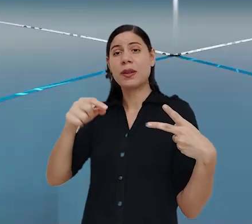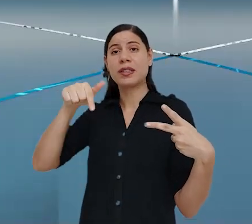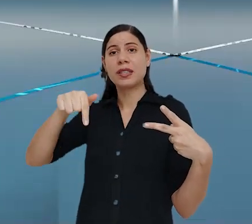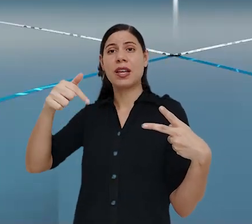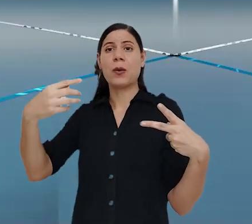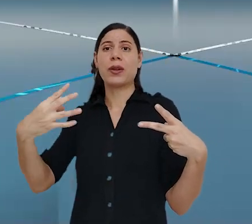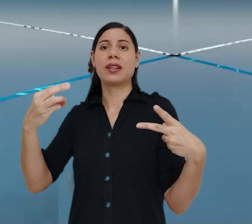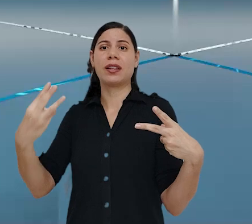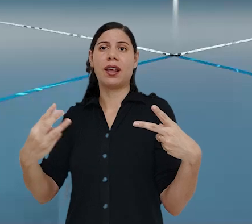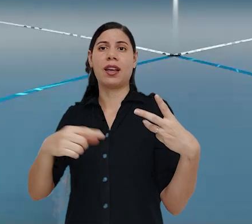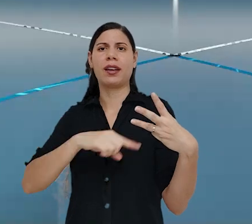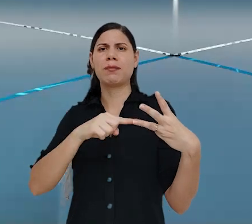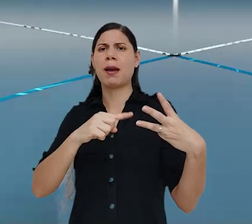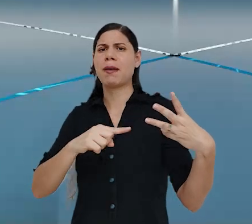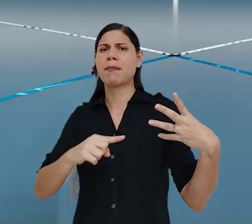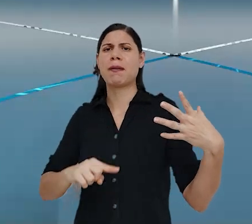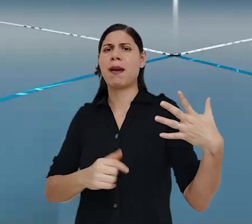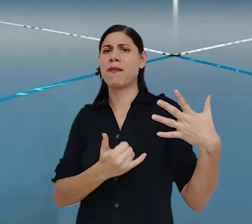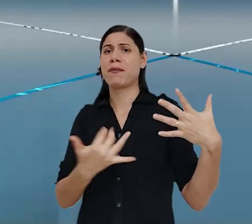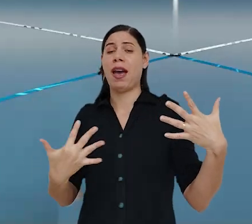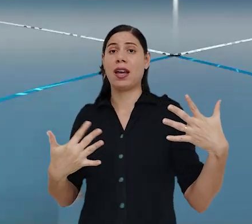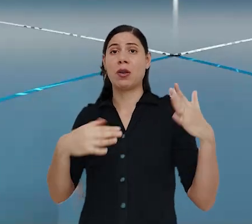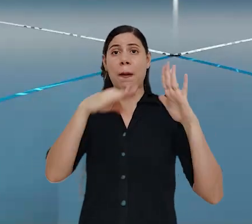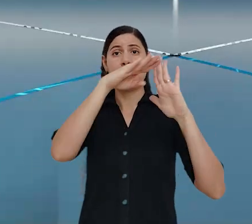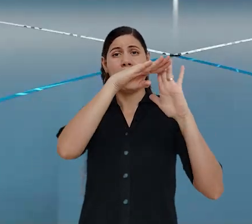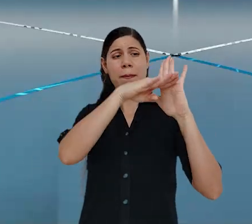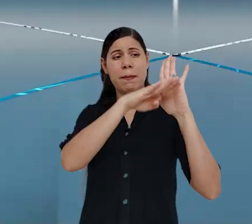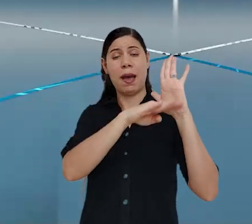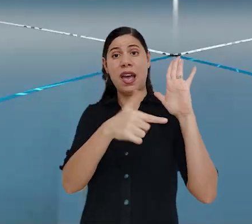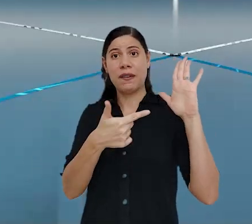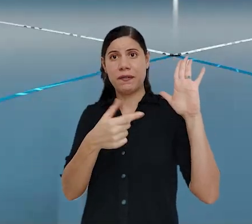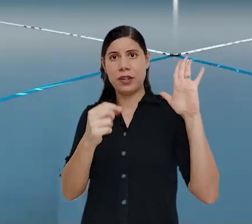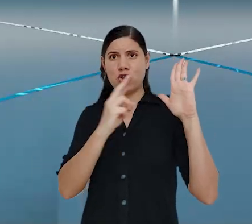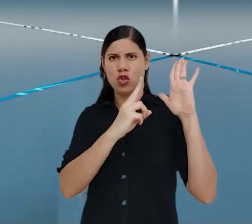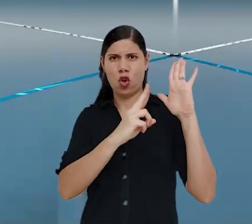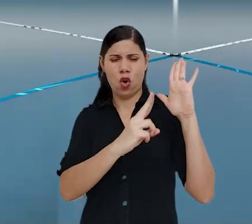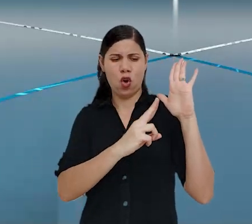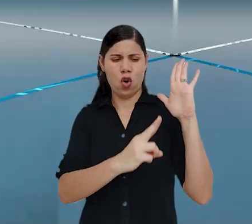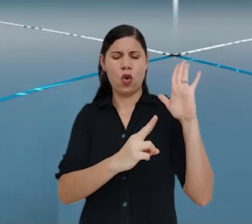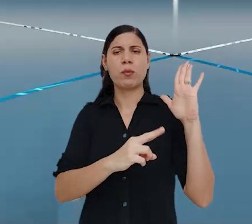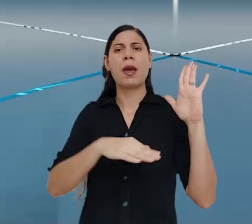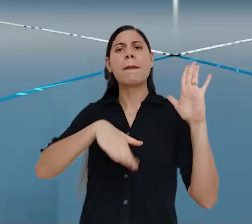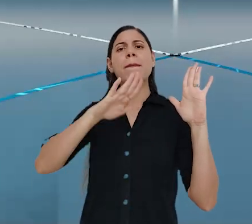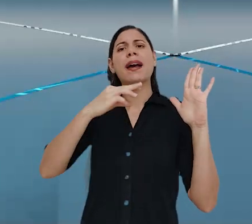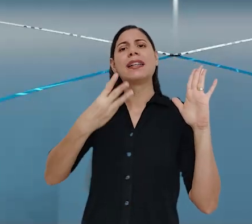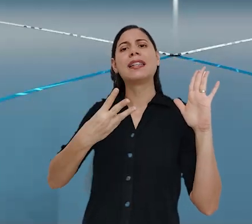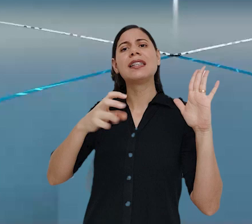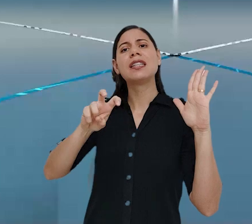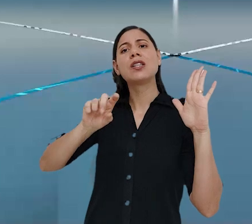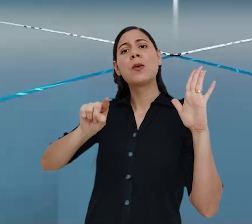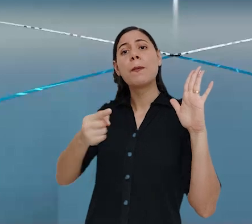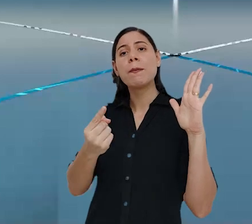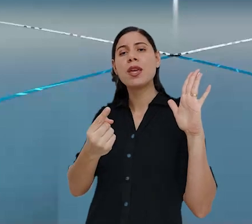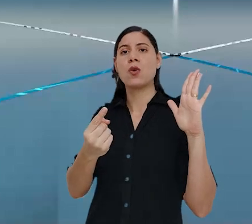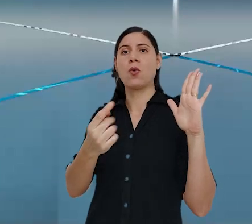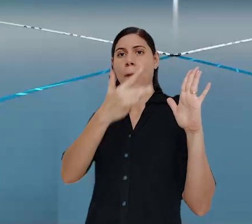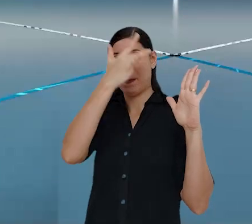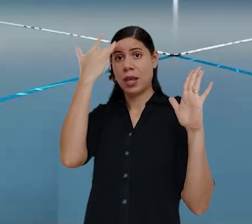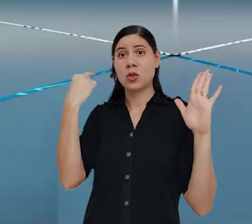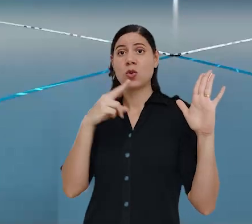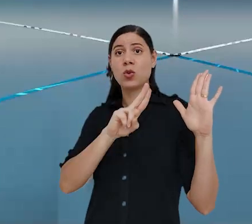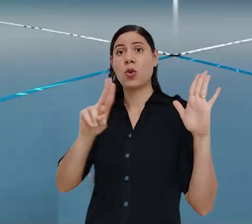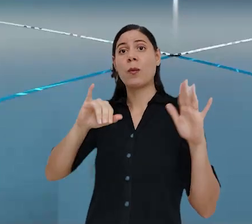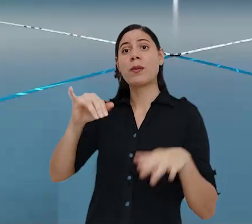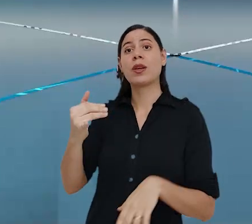53.743 homônimos. E não para por aí. Entre os 20 primeiros nomes da lista, temos mais de 35 mil pessoas